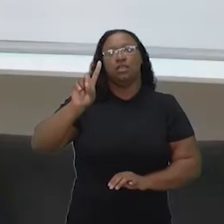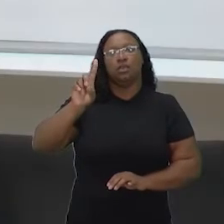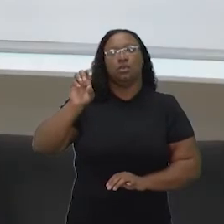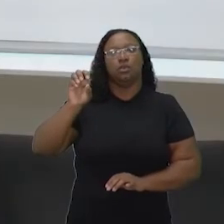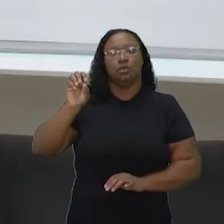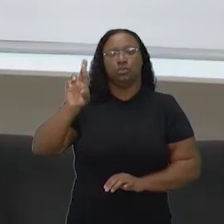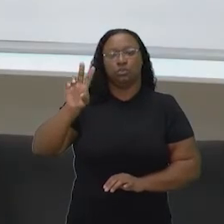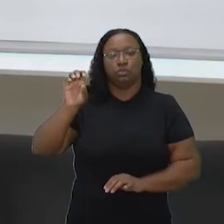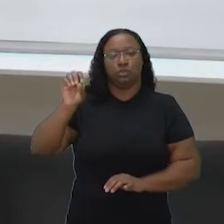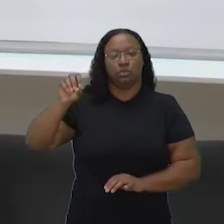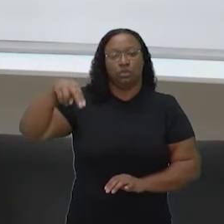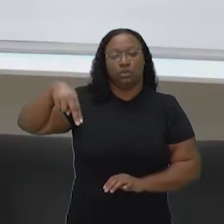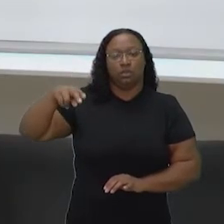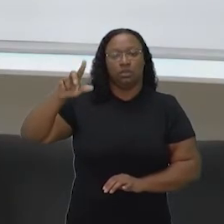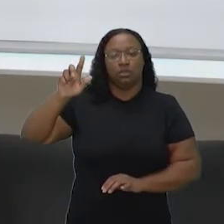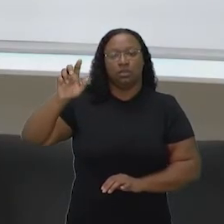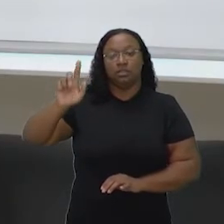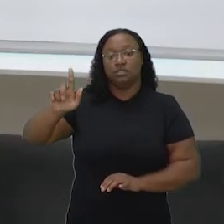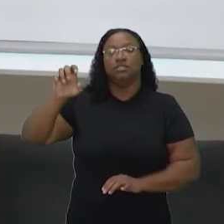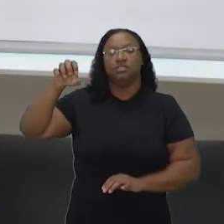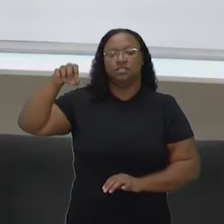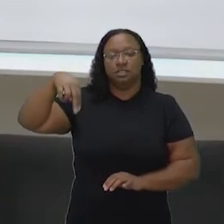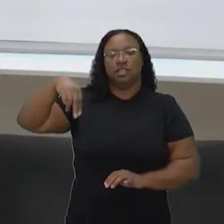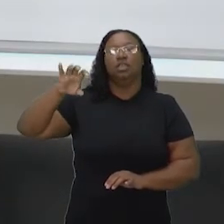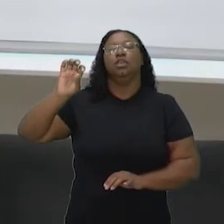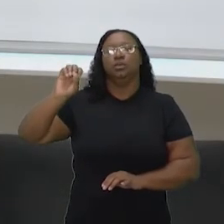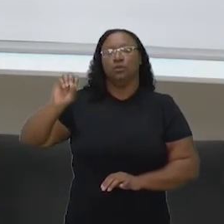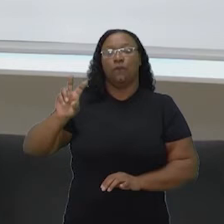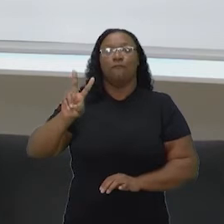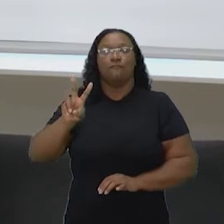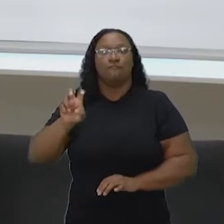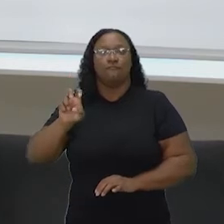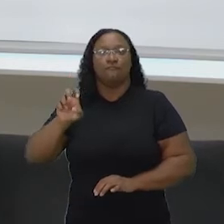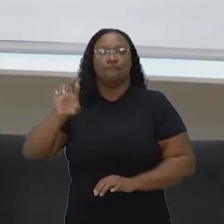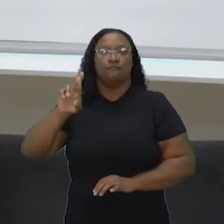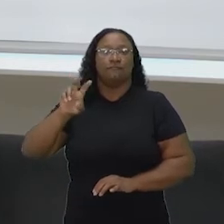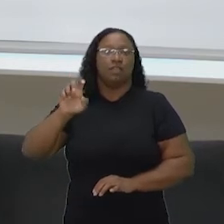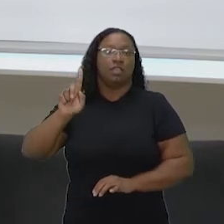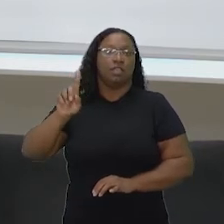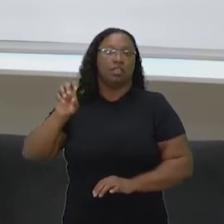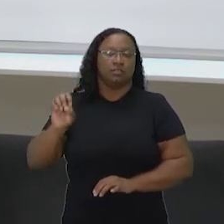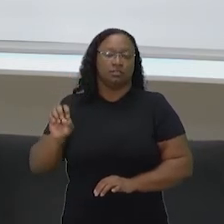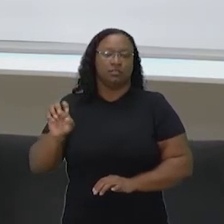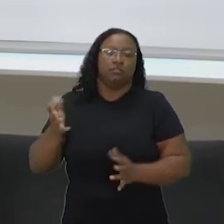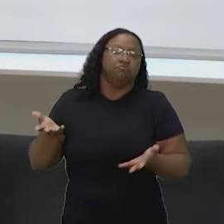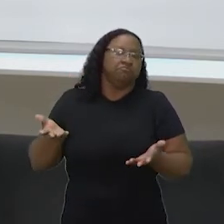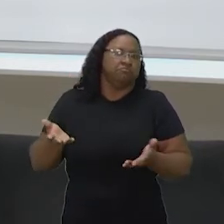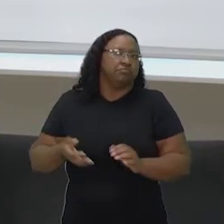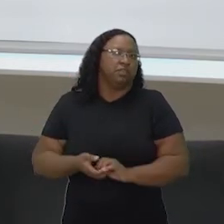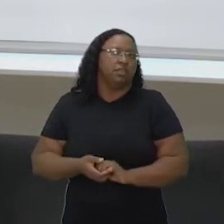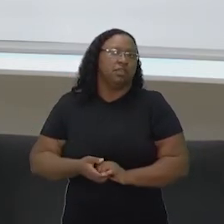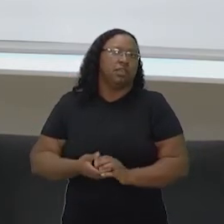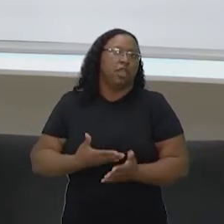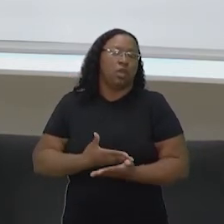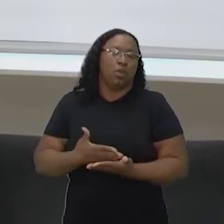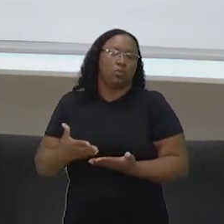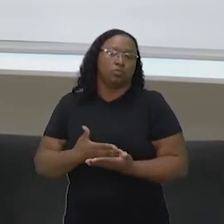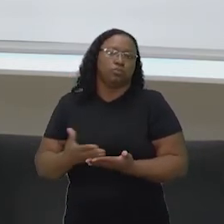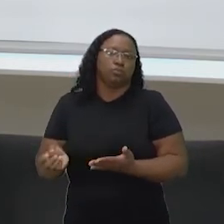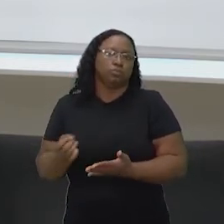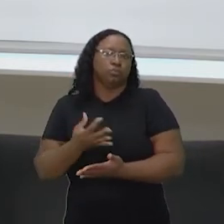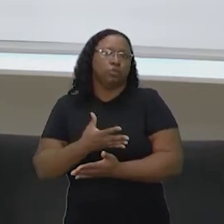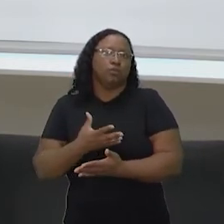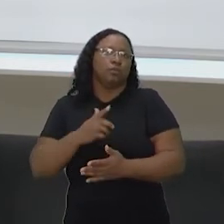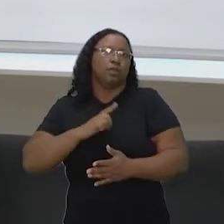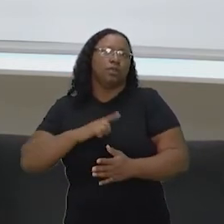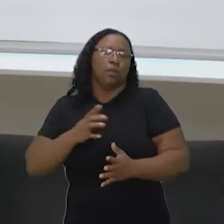É uma nova possibilidade aí, né, oriundo de energia renovável, de ter um produto